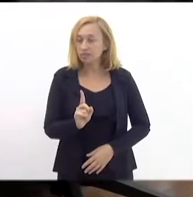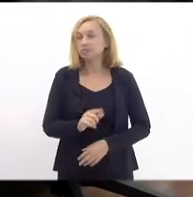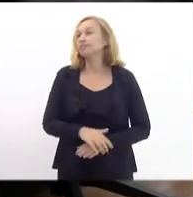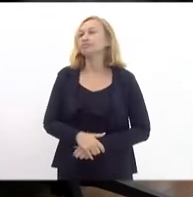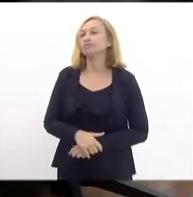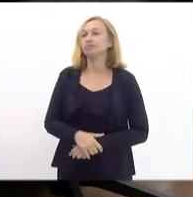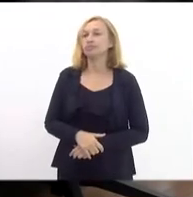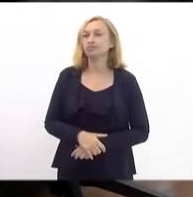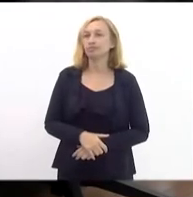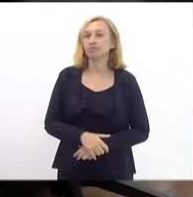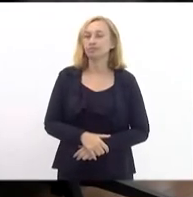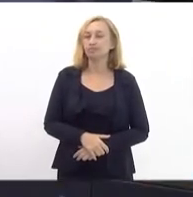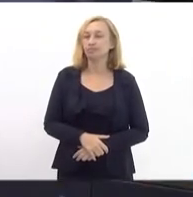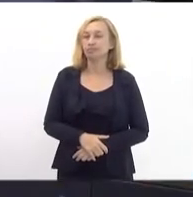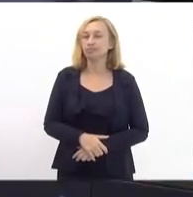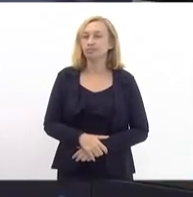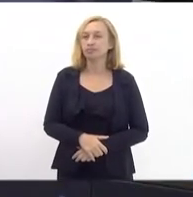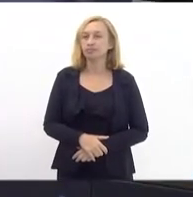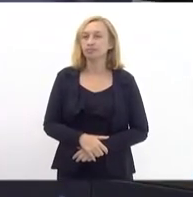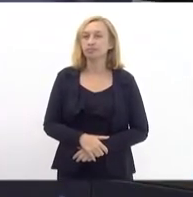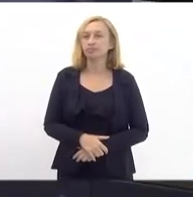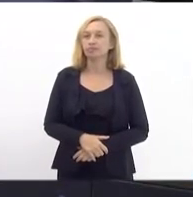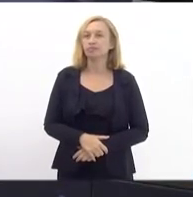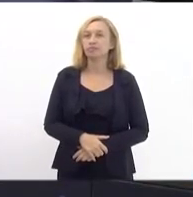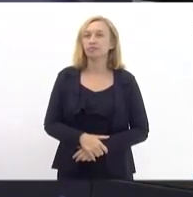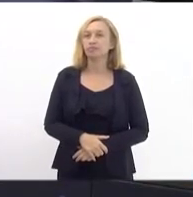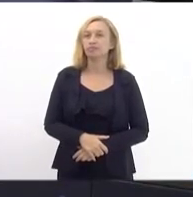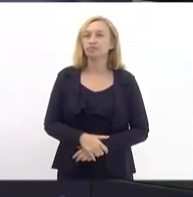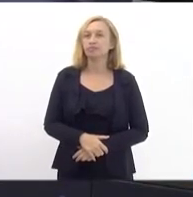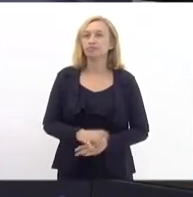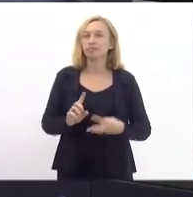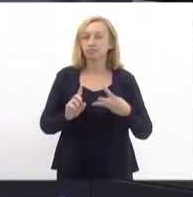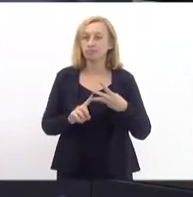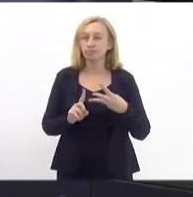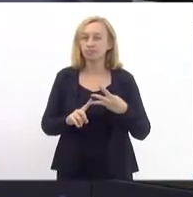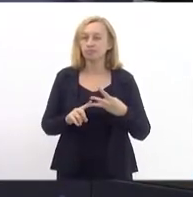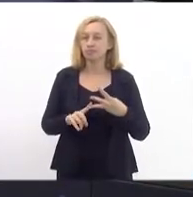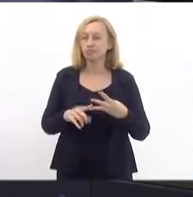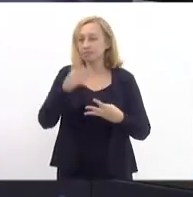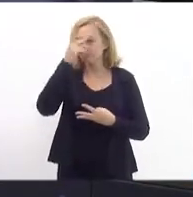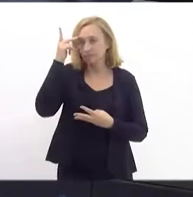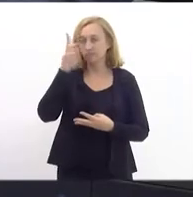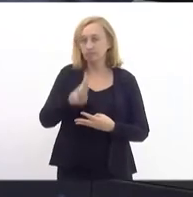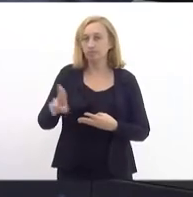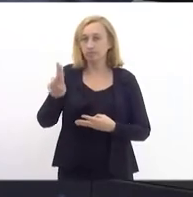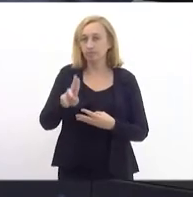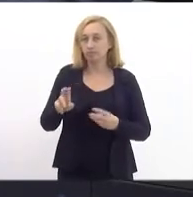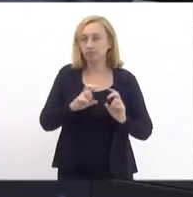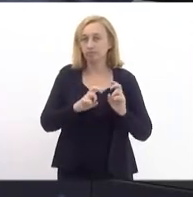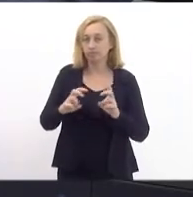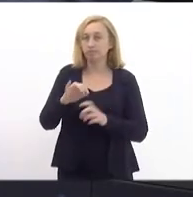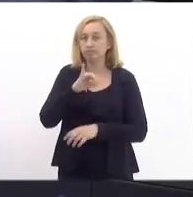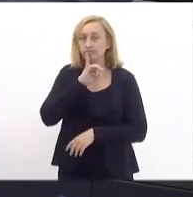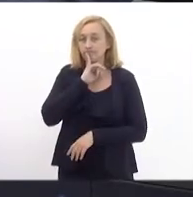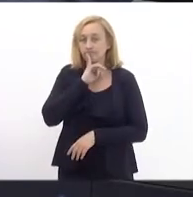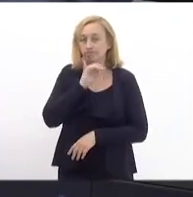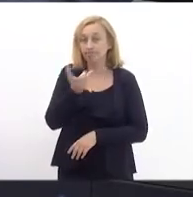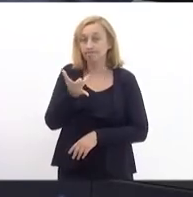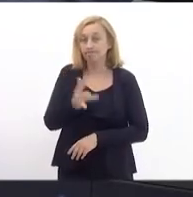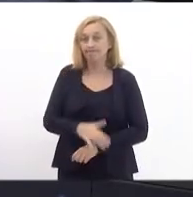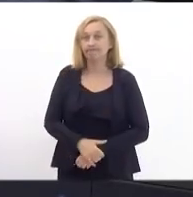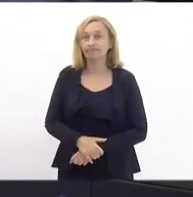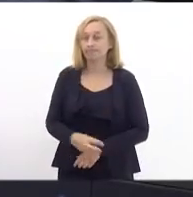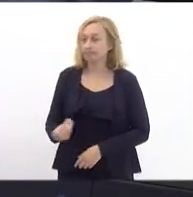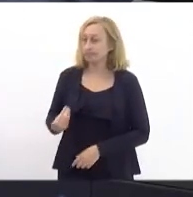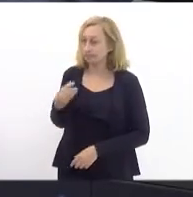propositadamente, queremos deixar o final, e o usuário, né, que, felizmente,